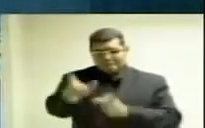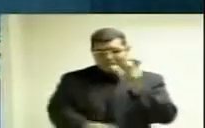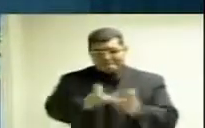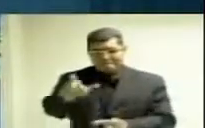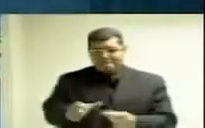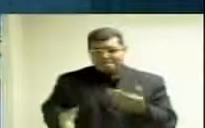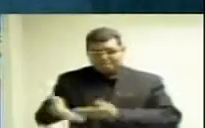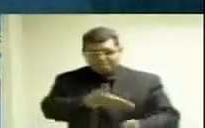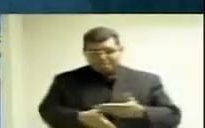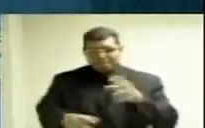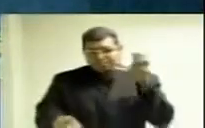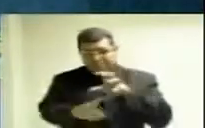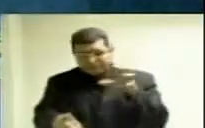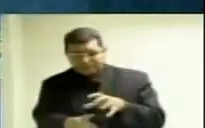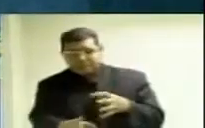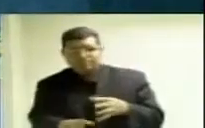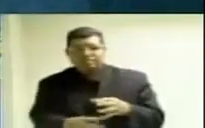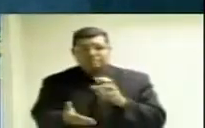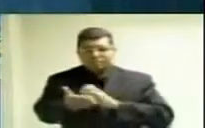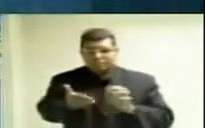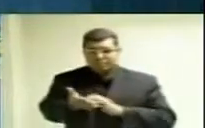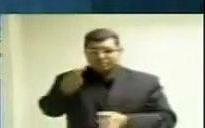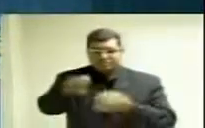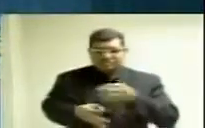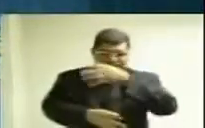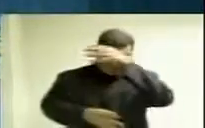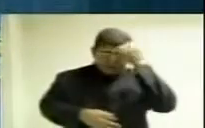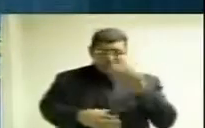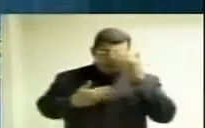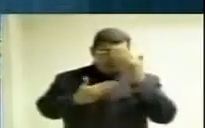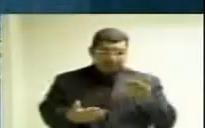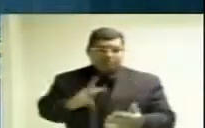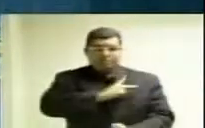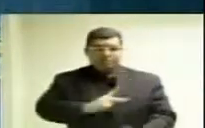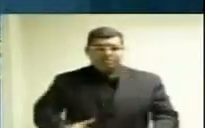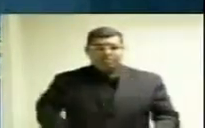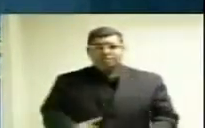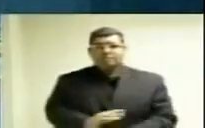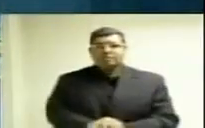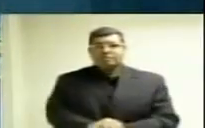postura em relação ao enfrentamento dessa questão carcerária no Amazonas. Muito obrigado, senhor presidente.